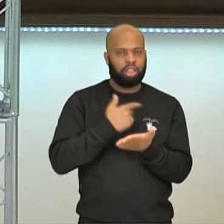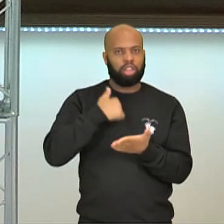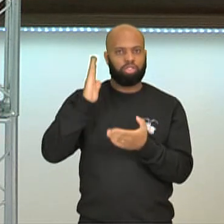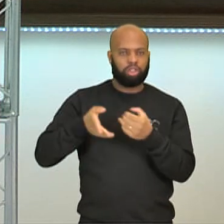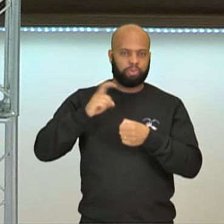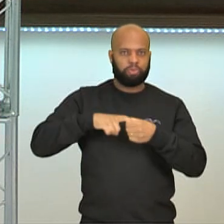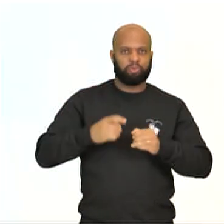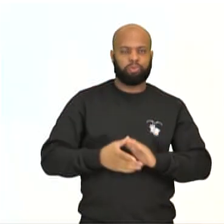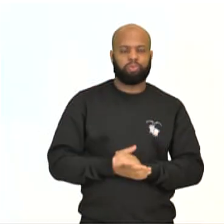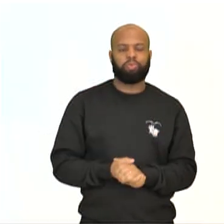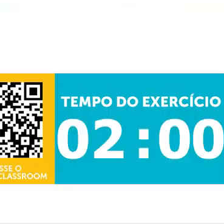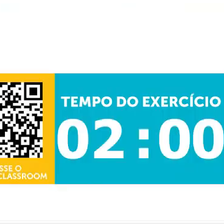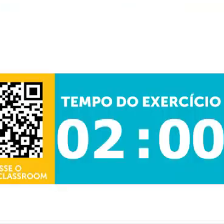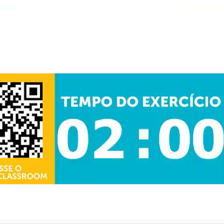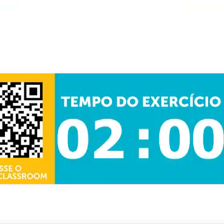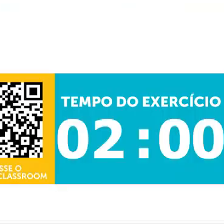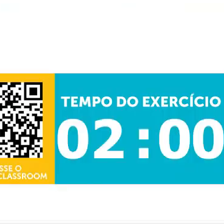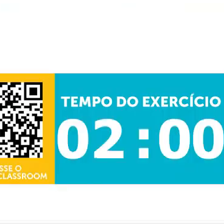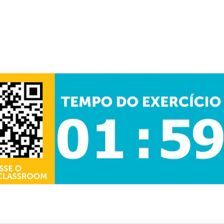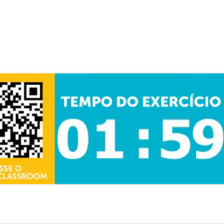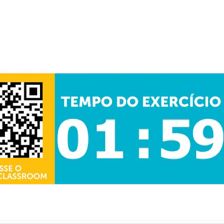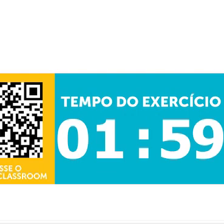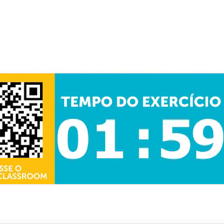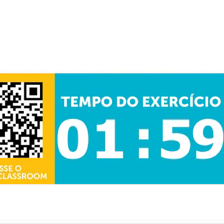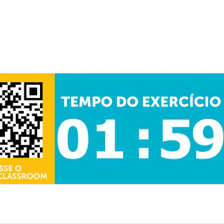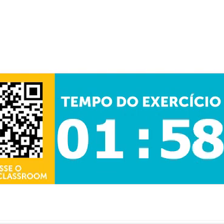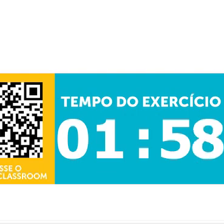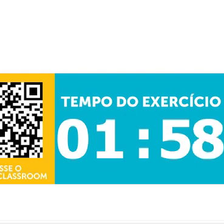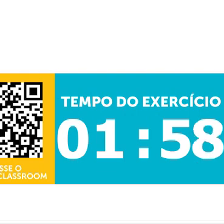e eu já retorno.